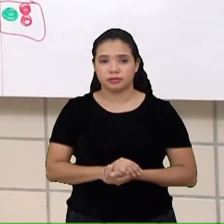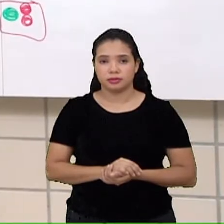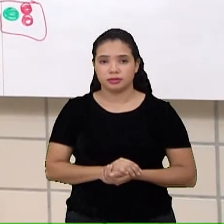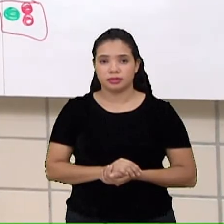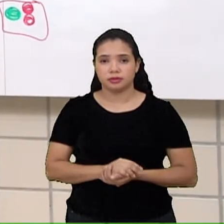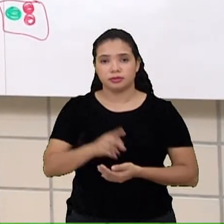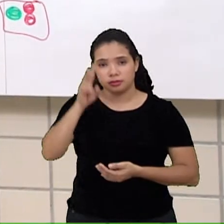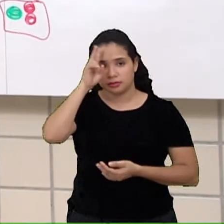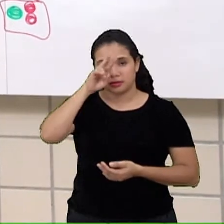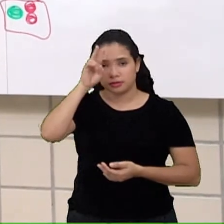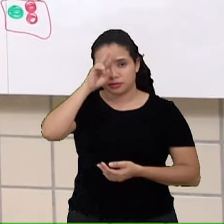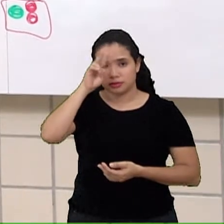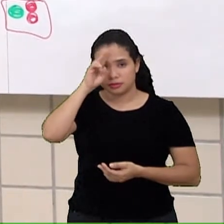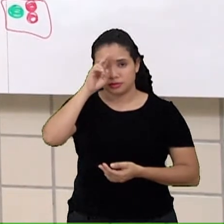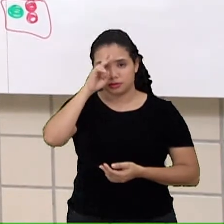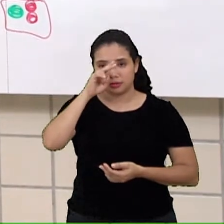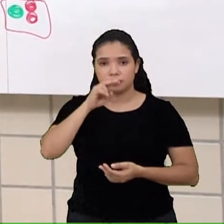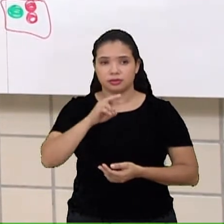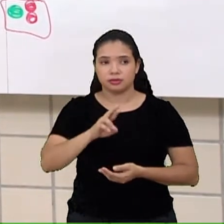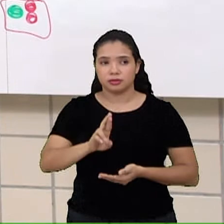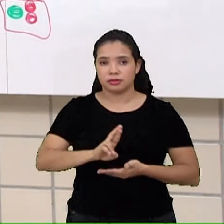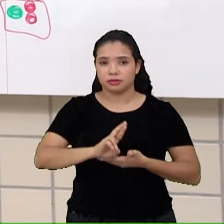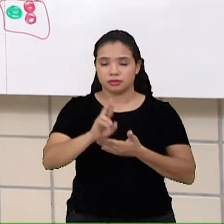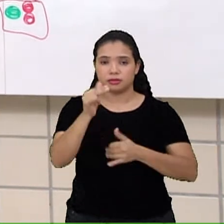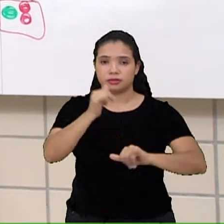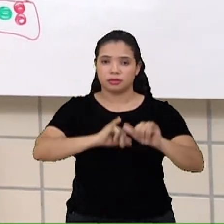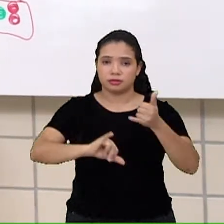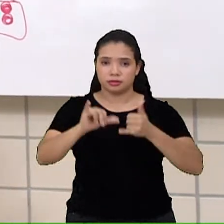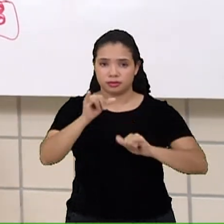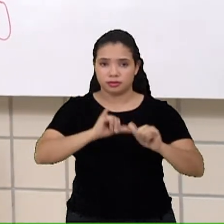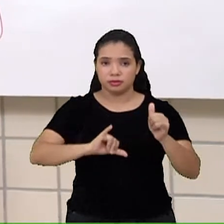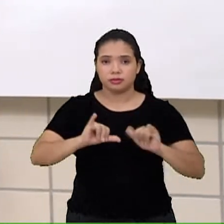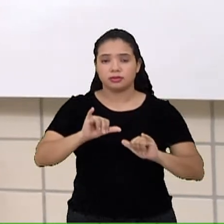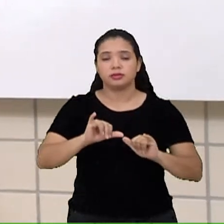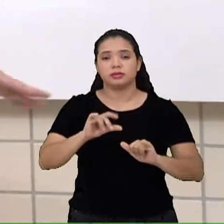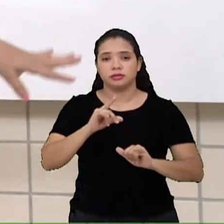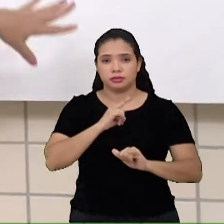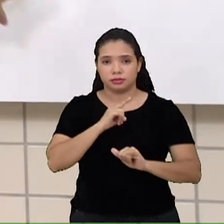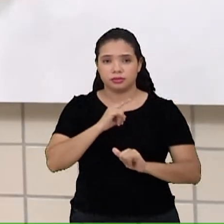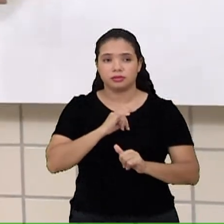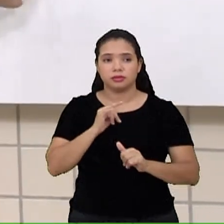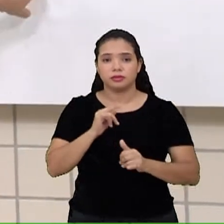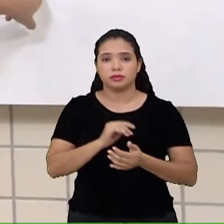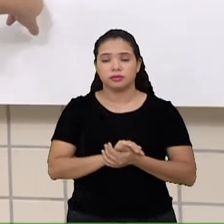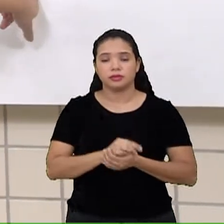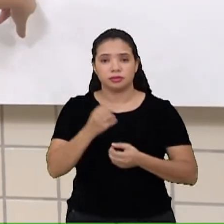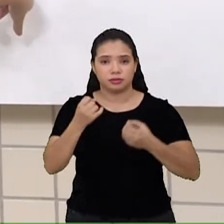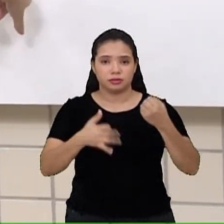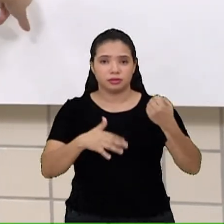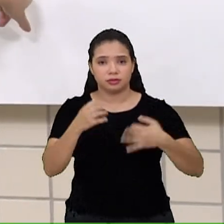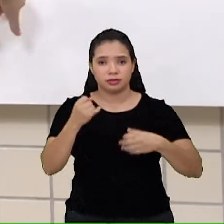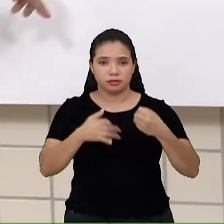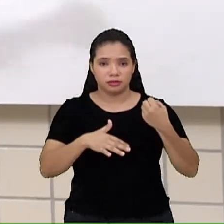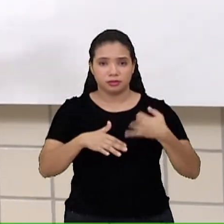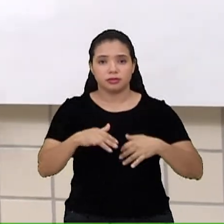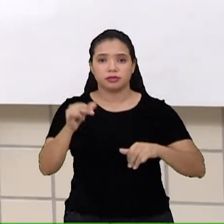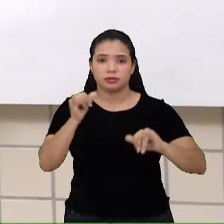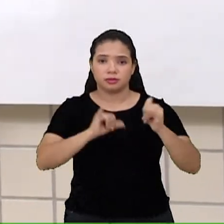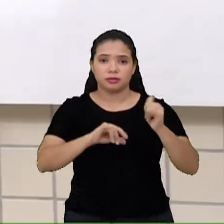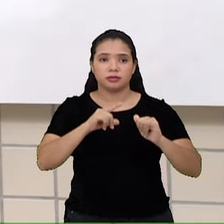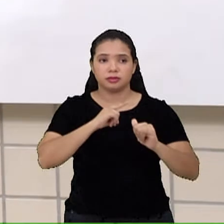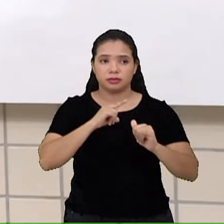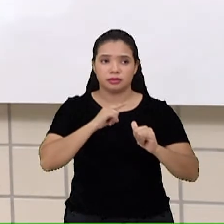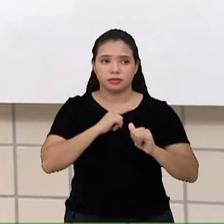Lembra que eu falei para vocês que as representações das fórmulas químicas são além dessa fórmula aqui que eu falei? Essa fórmula aqui a gente chama de